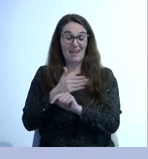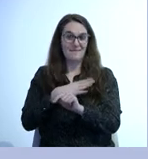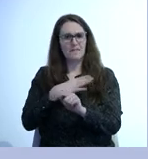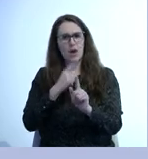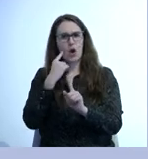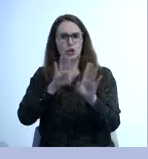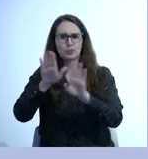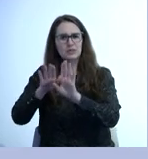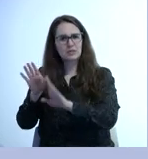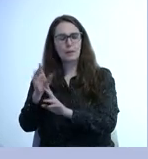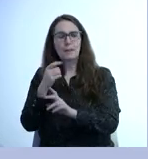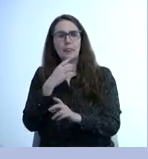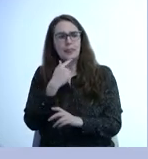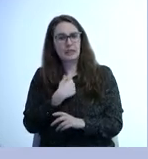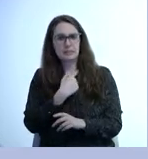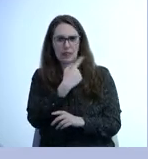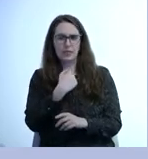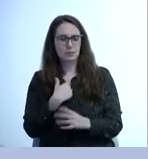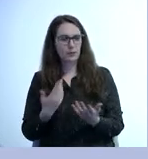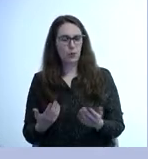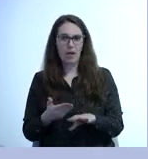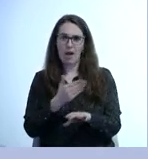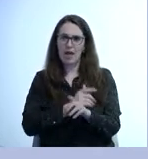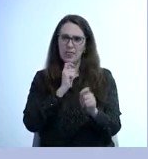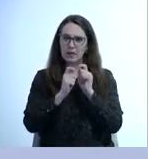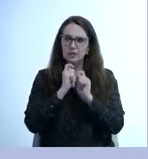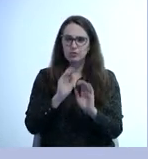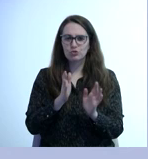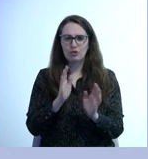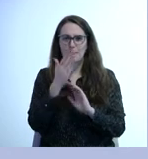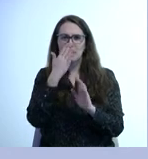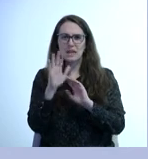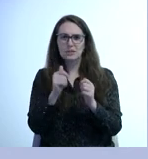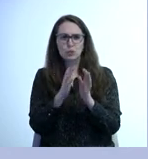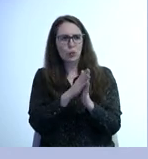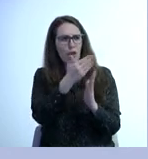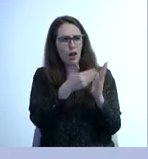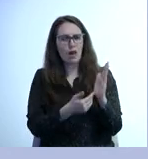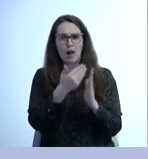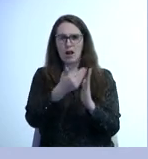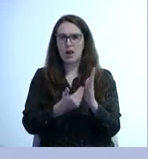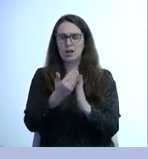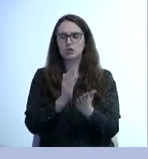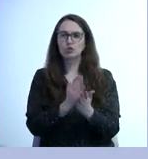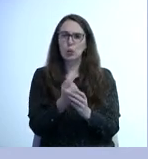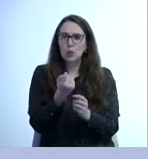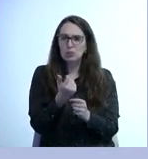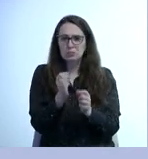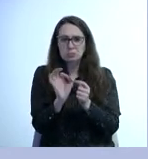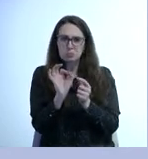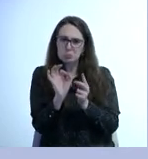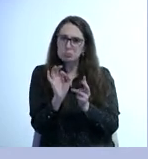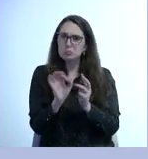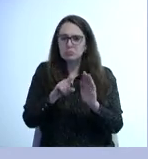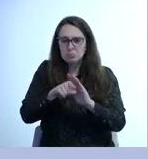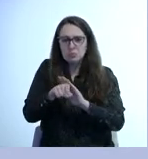dizia muito surpreendido que parecia que nessas entrevistas já estava quase tudo lá, ou seja, que depois foram coisas que foram